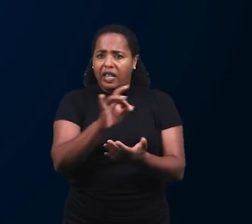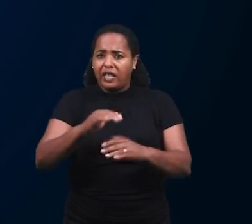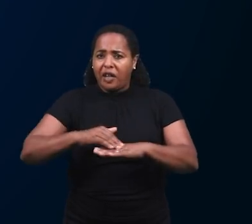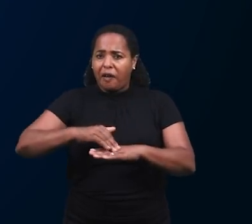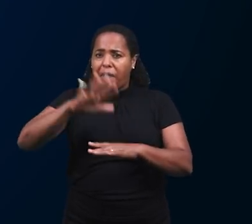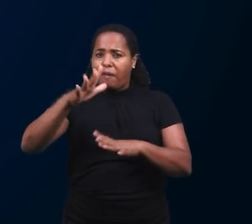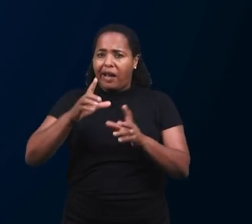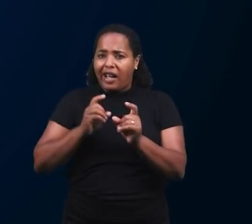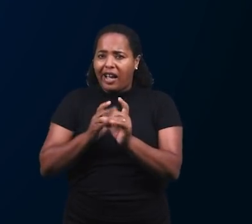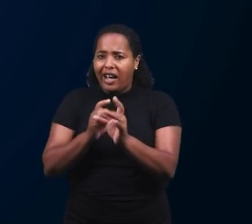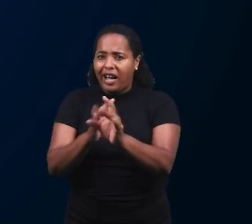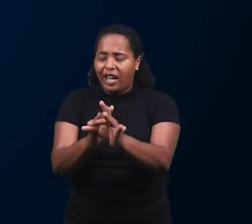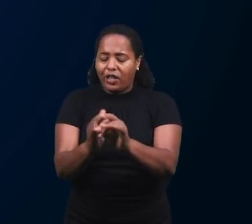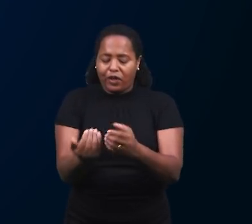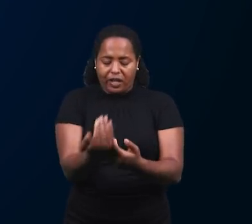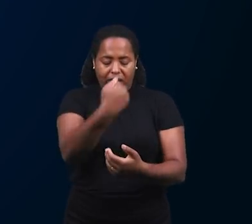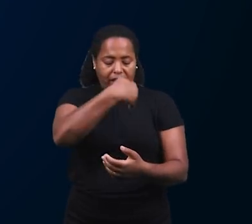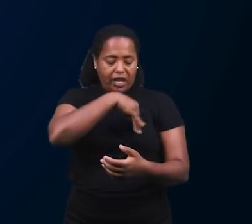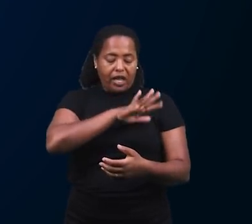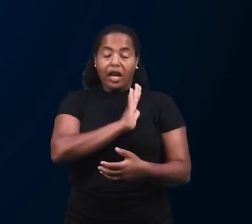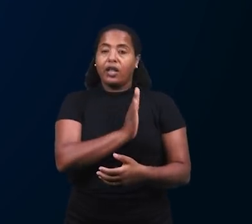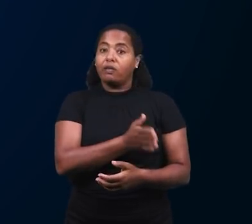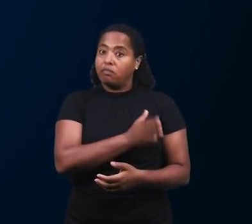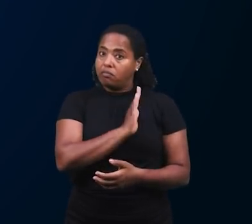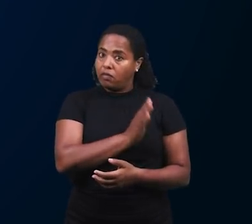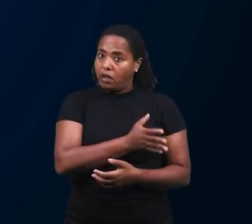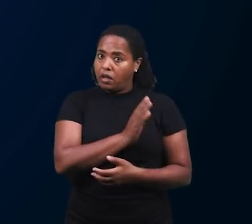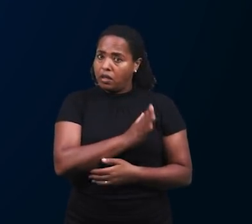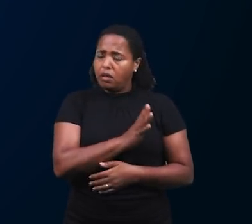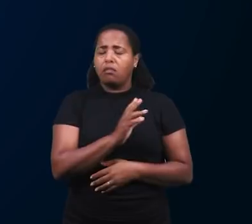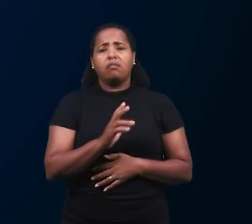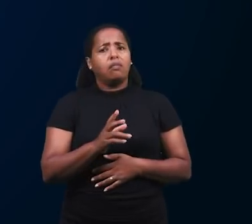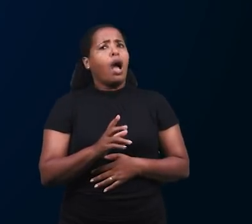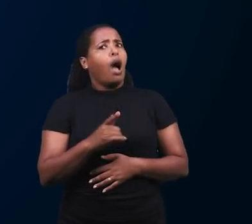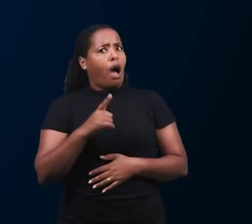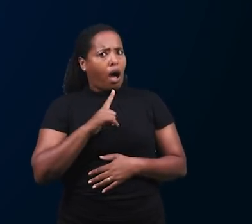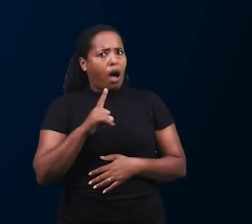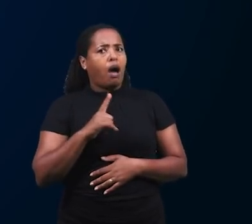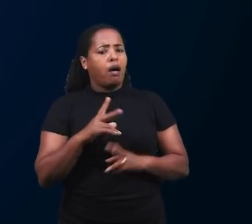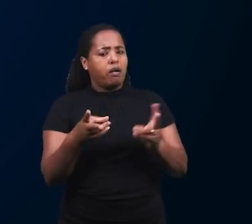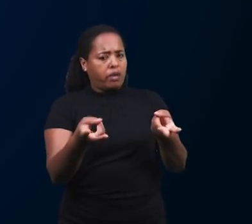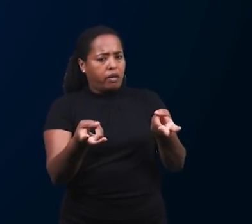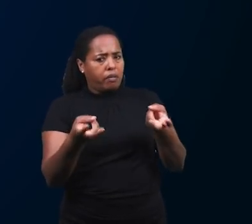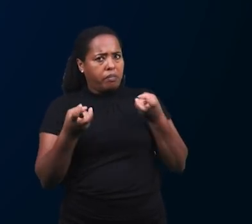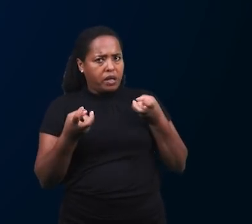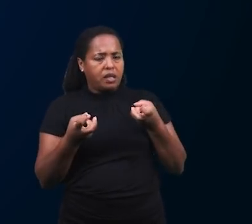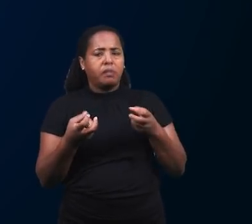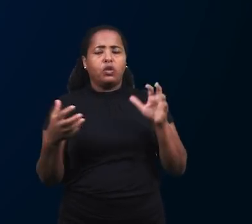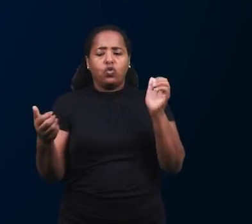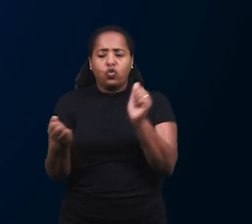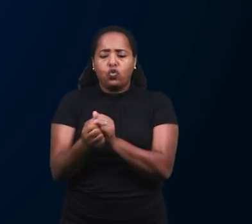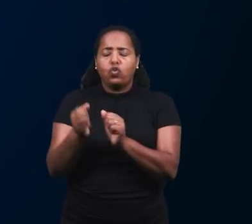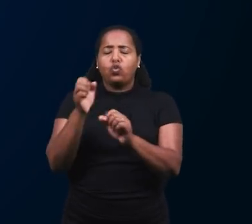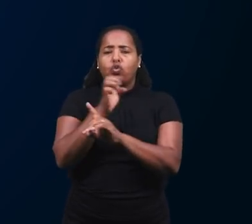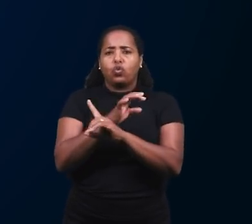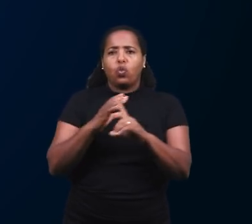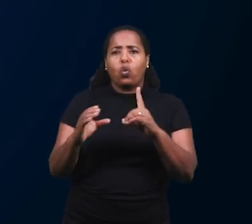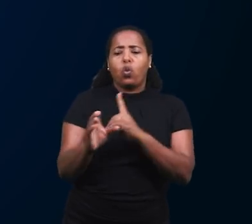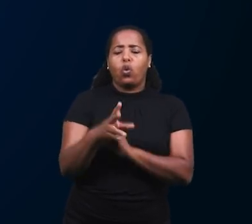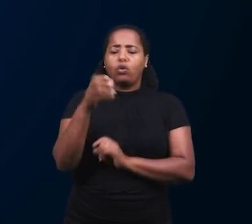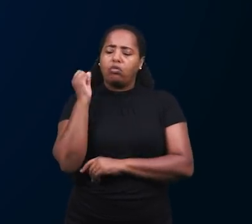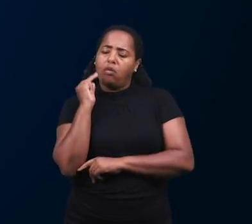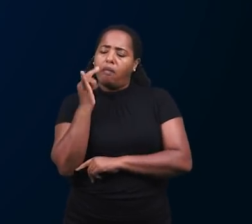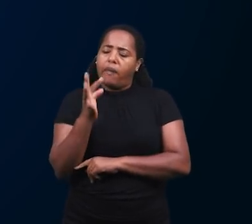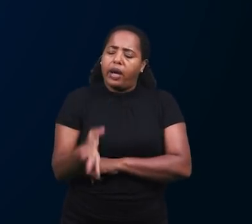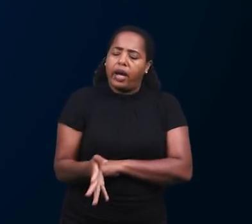Senhor, estabelecendo assim cada dia mais a doutrina em seus corações. E isso tem se percebido,